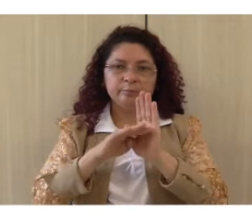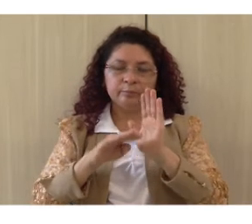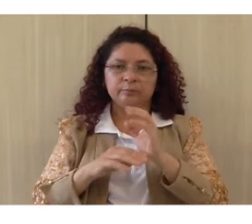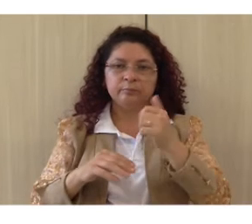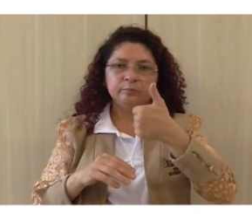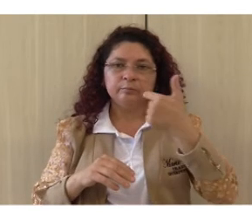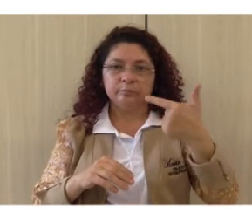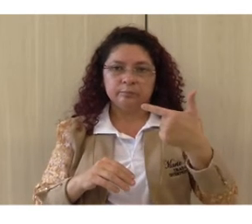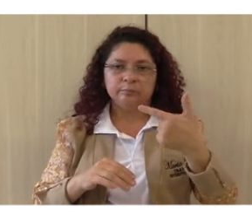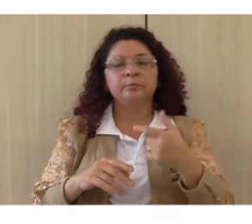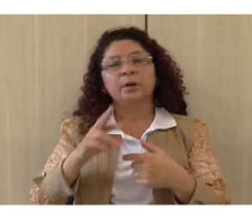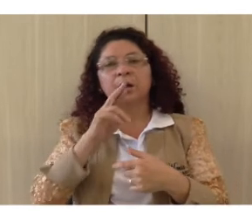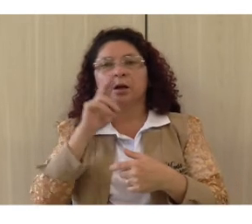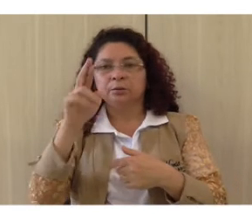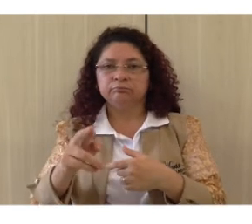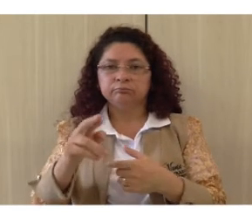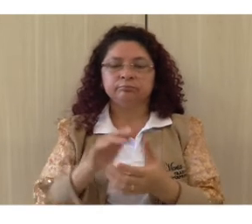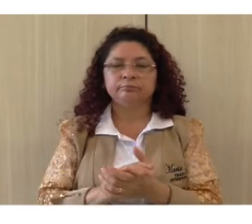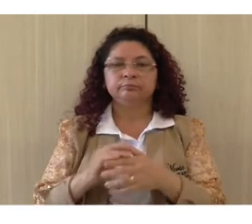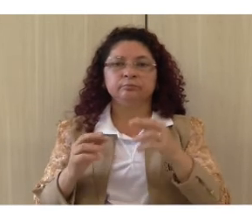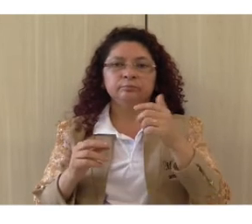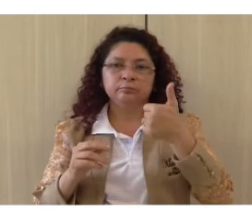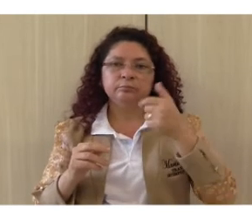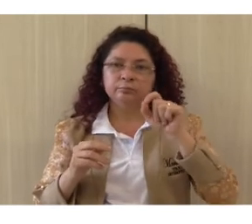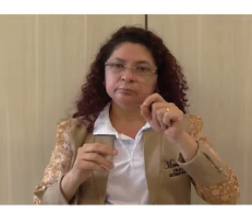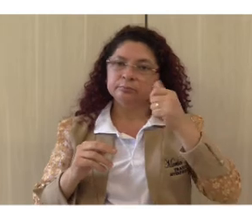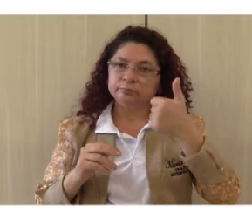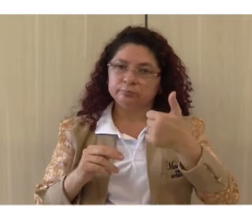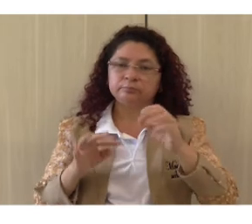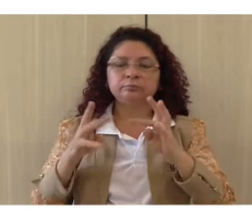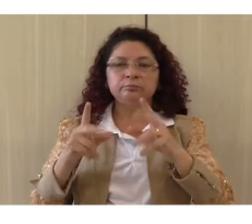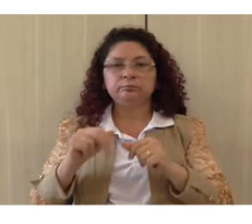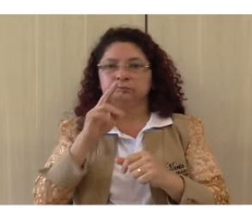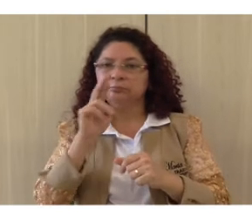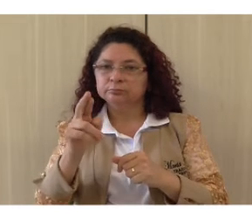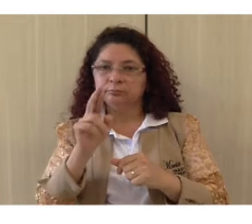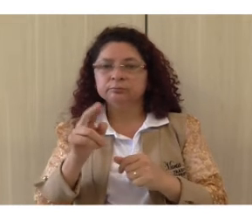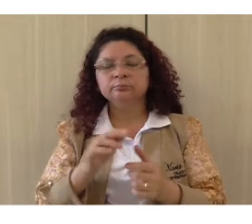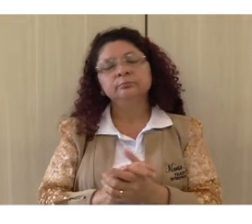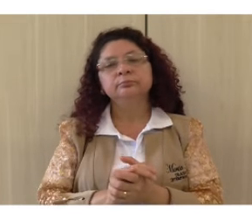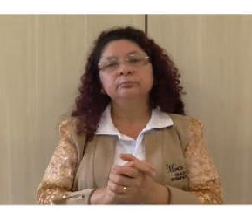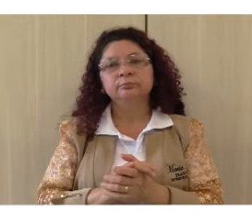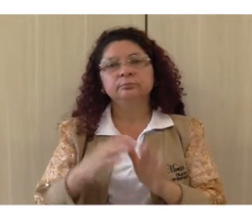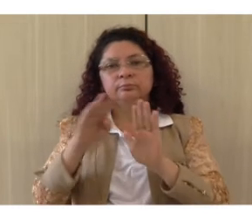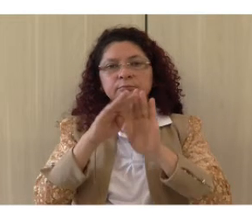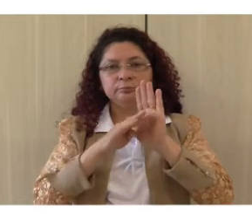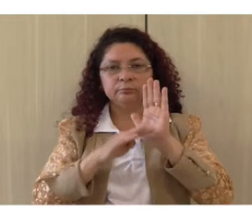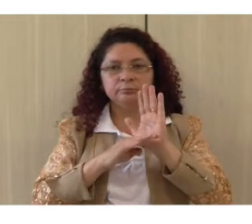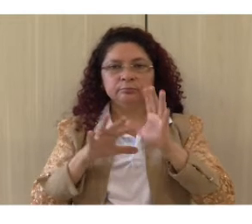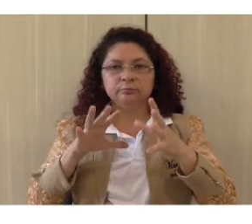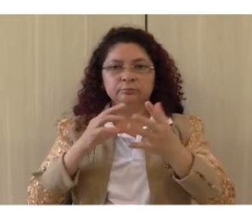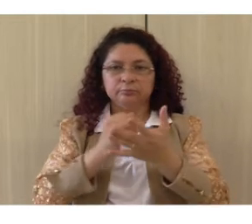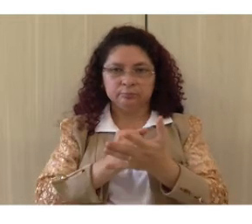Item 12 dos recursos. Item 12.1. Todos os recursos constantes no cronograma estabelecido no